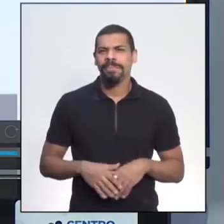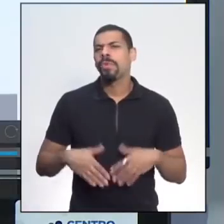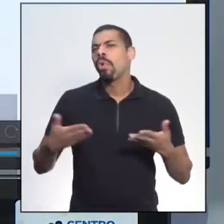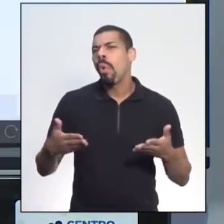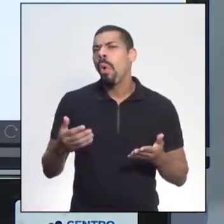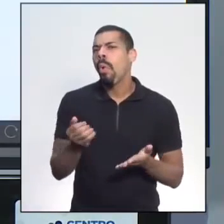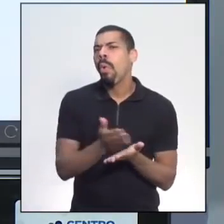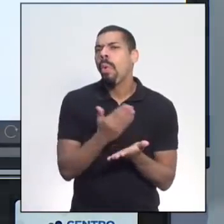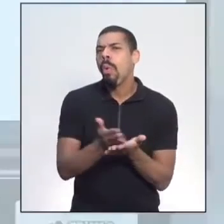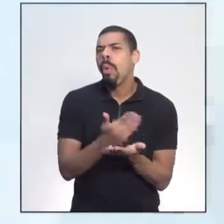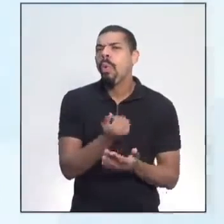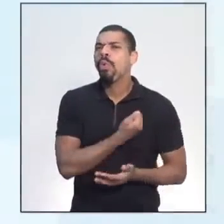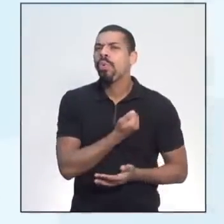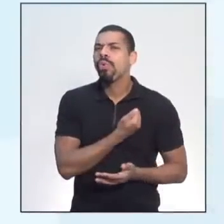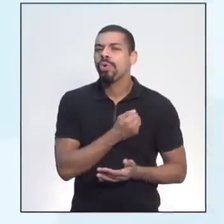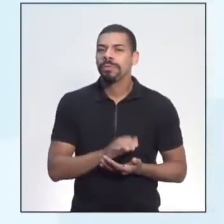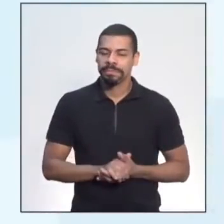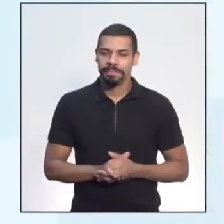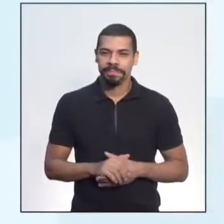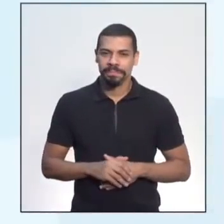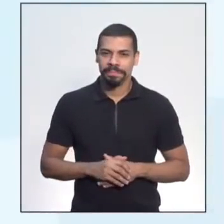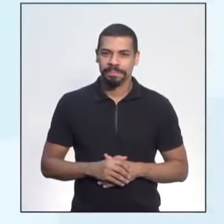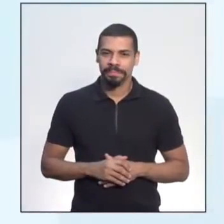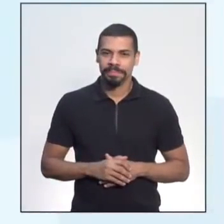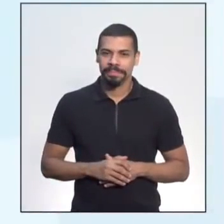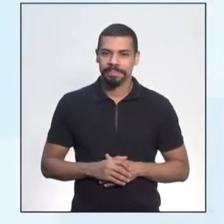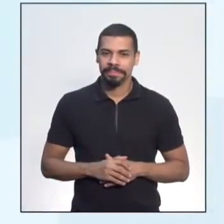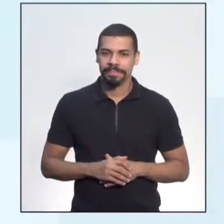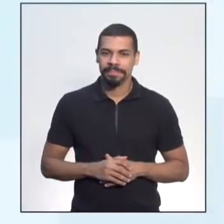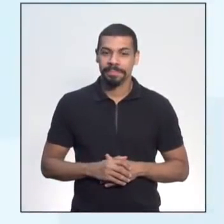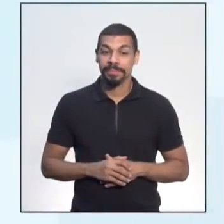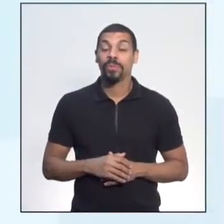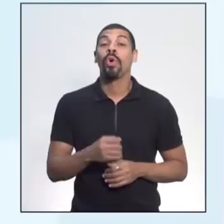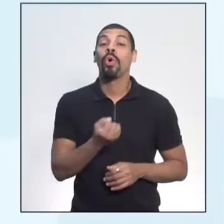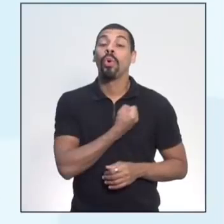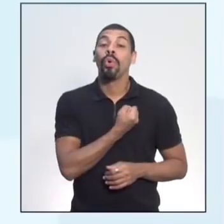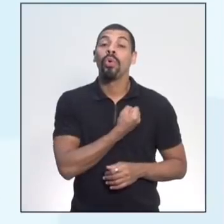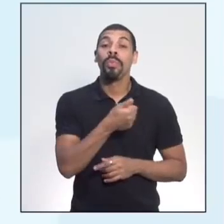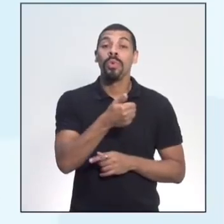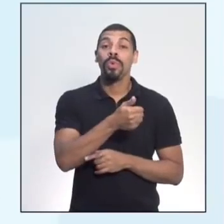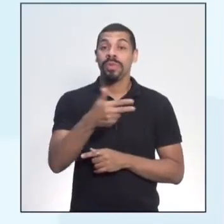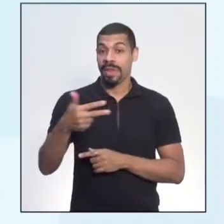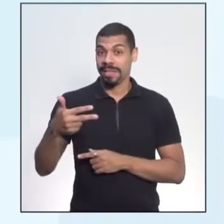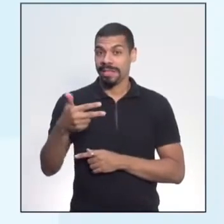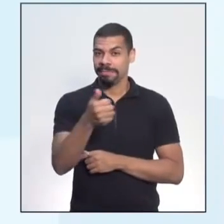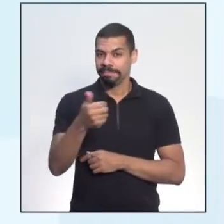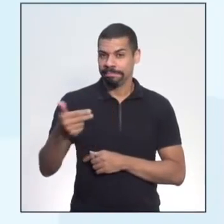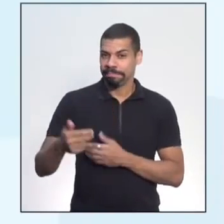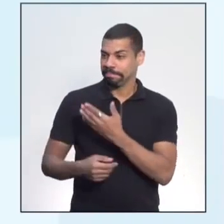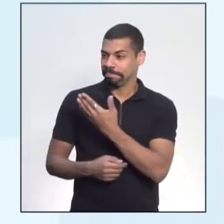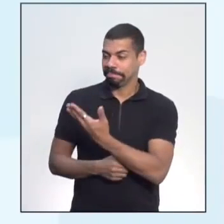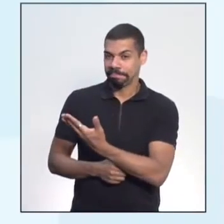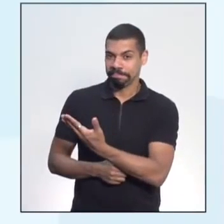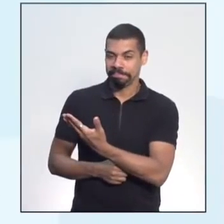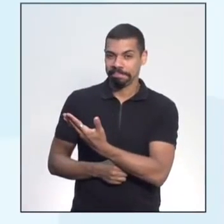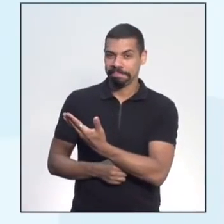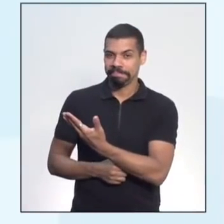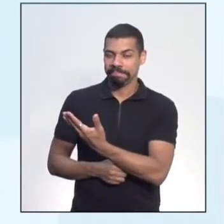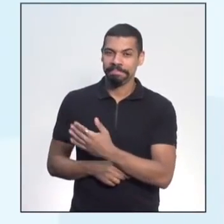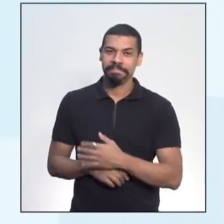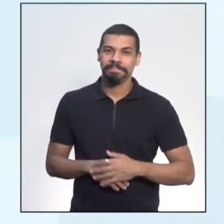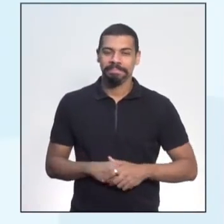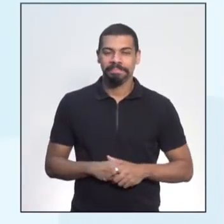que é a página dessa atividade? É a página número 13. Então, vamos lá. A gente tem aí uma atividade da página